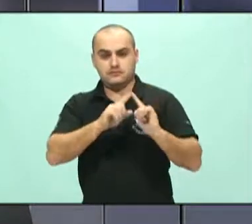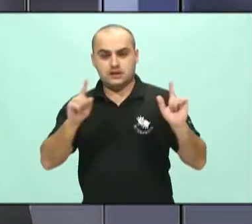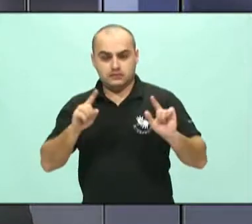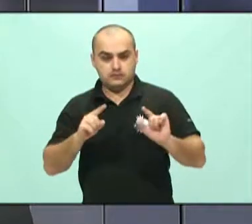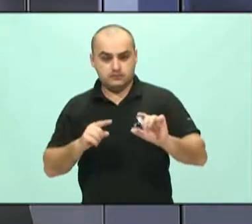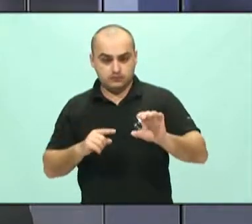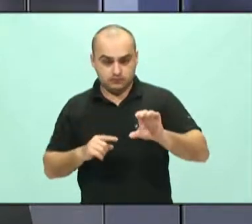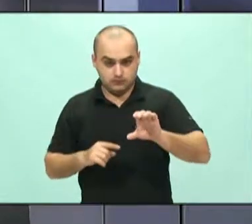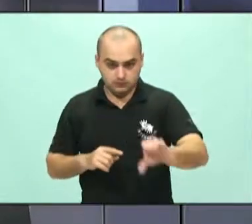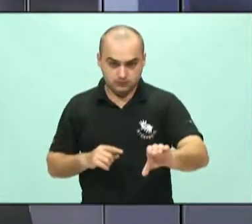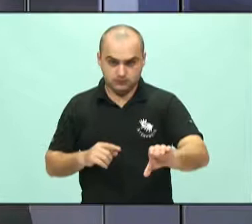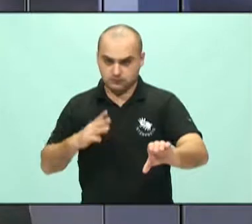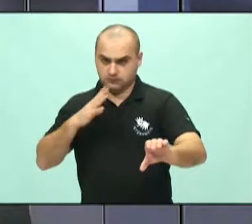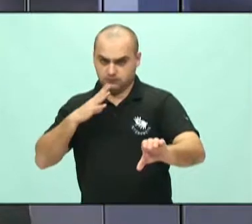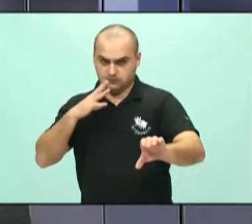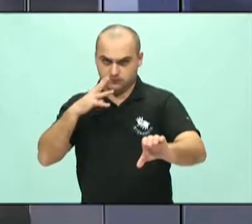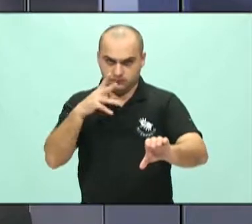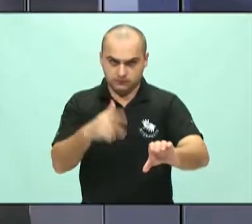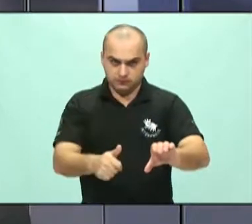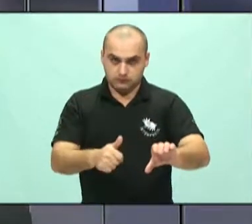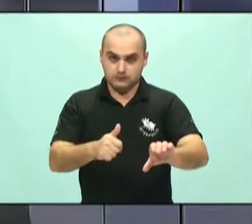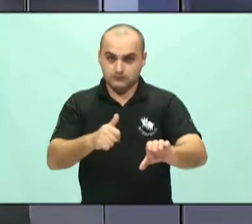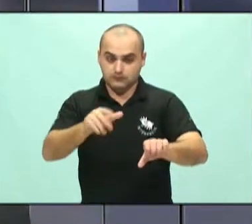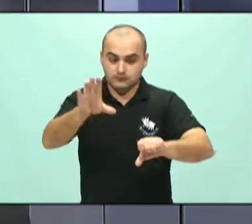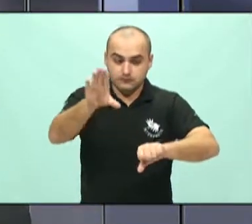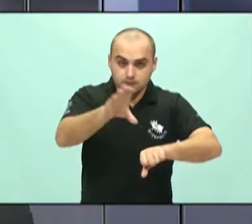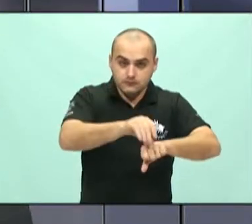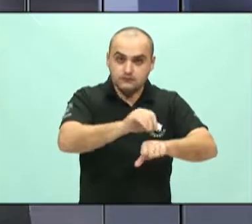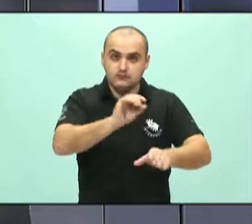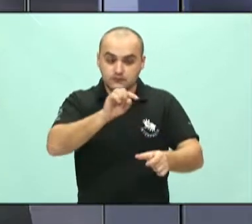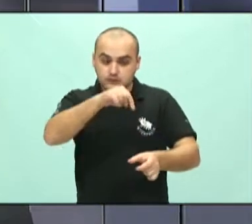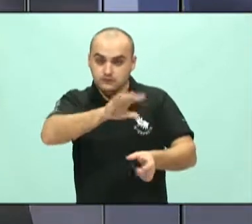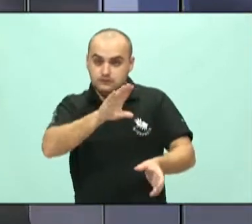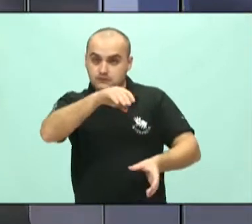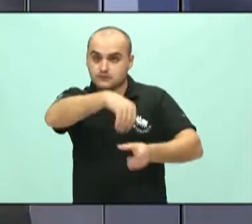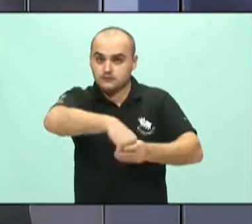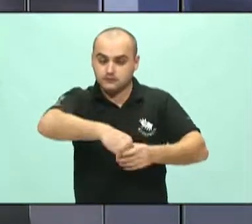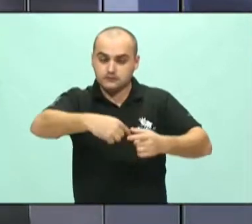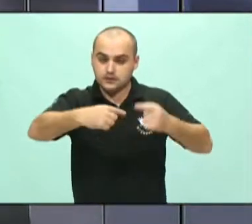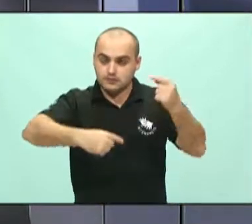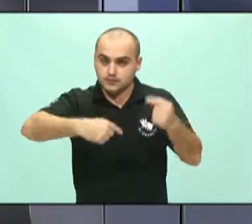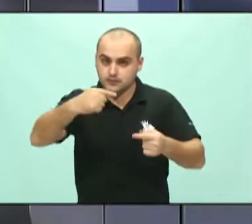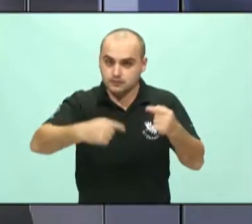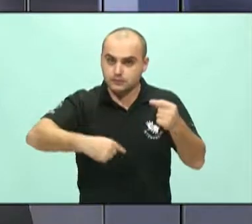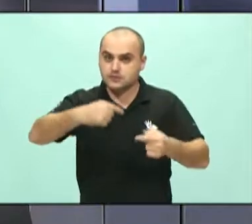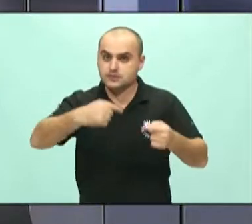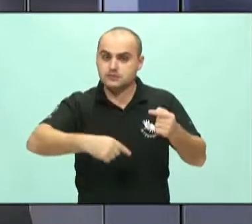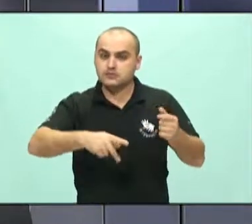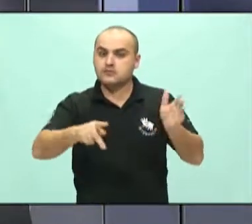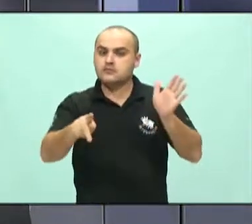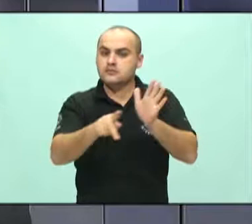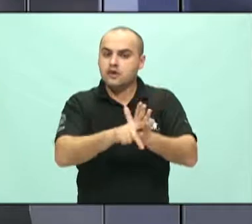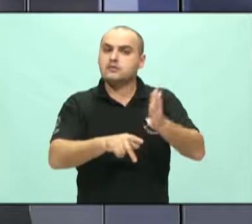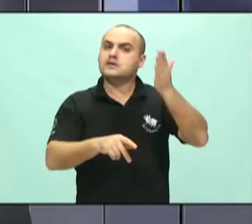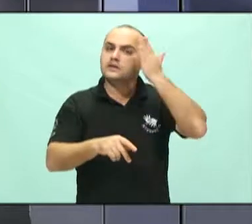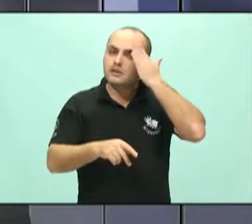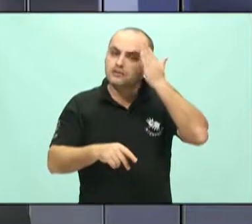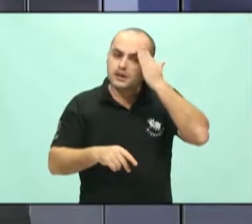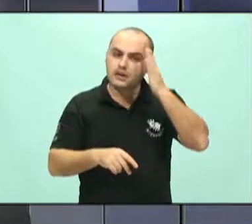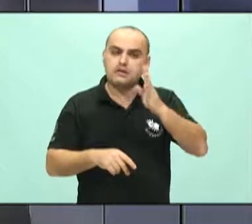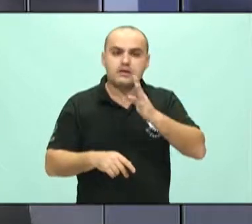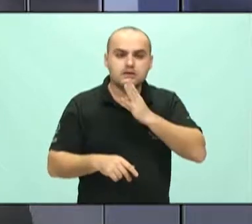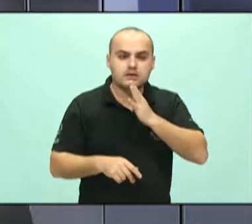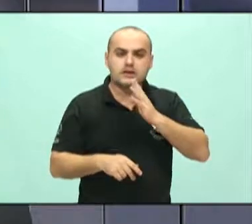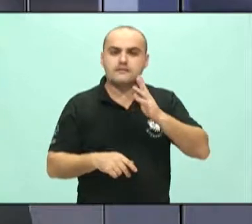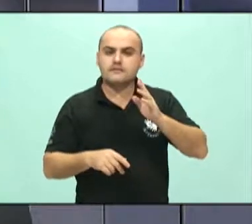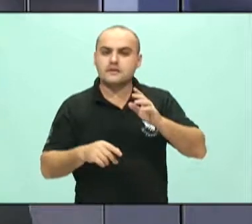gera todo o conhecimento para poder, aqui dentro da Câmara de Vereadores, estar debatendo com conhecimento de causa, com a